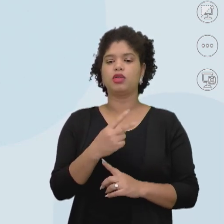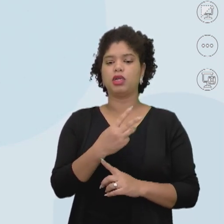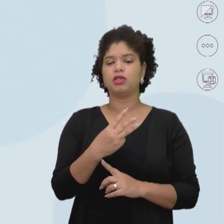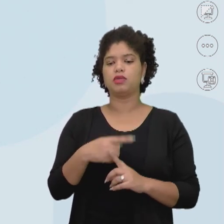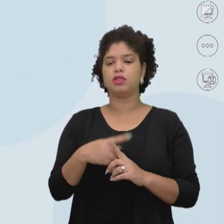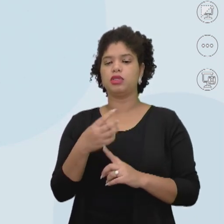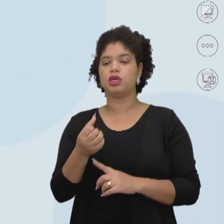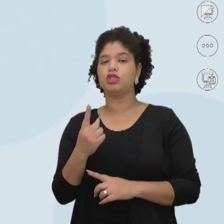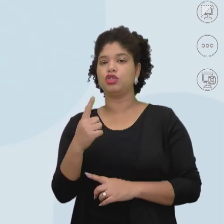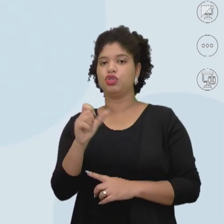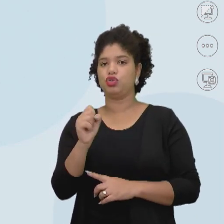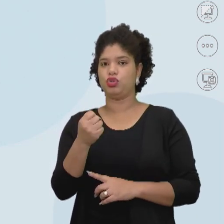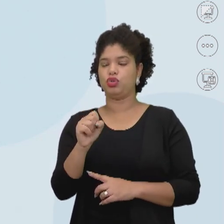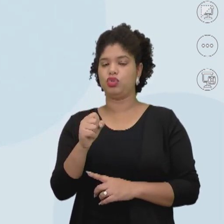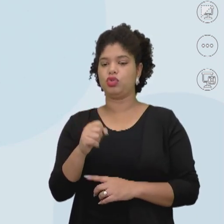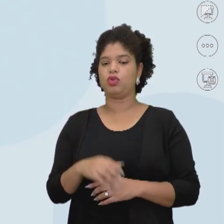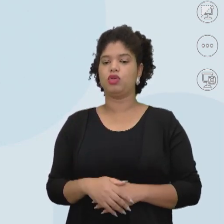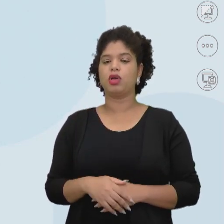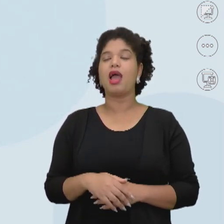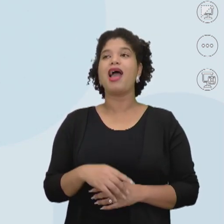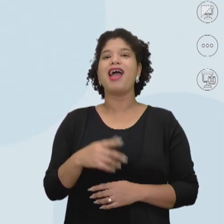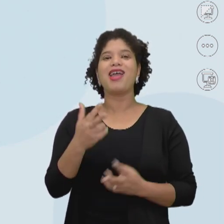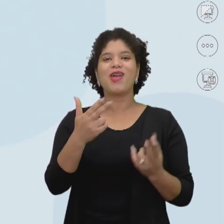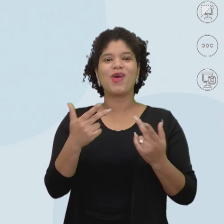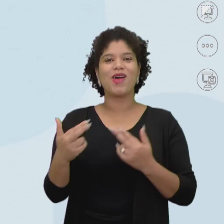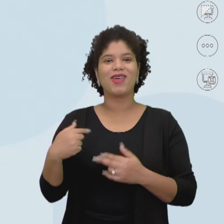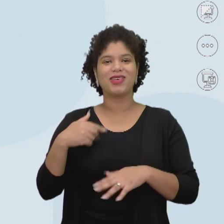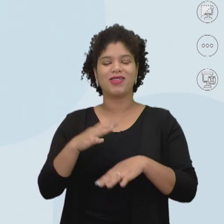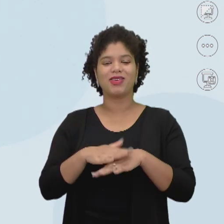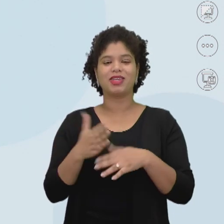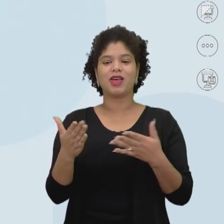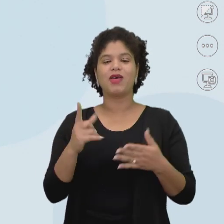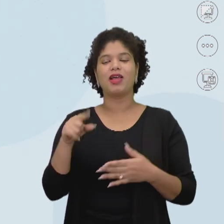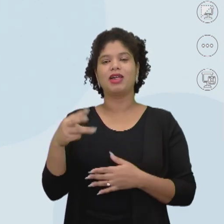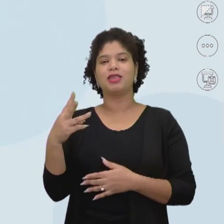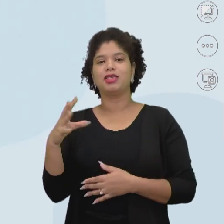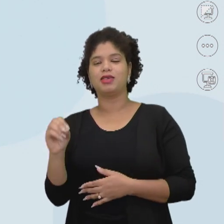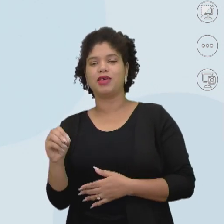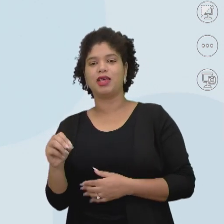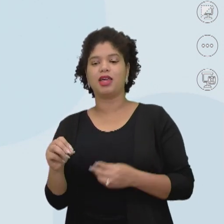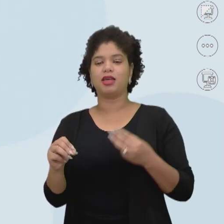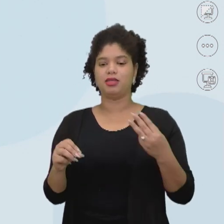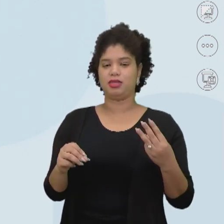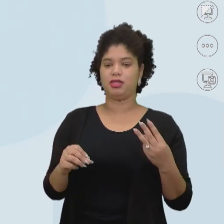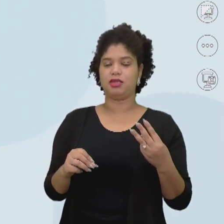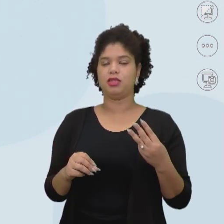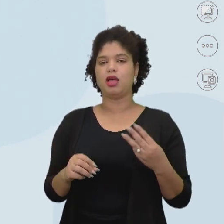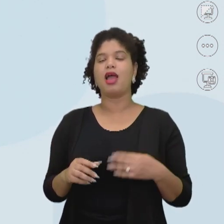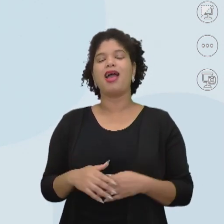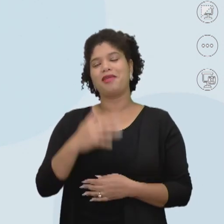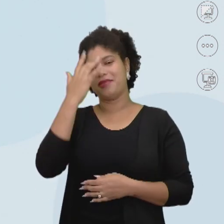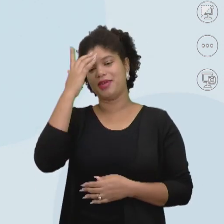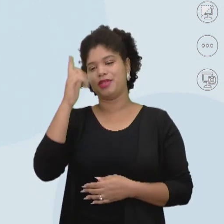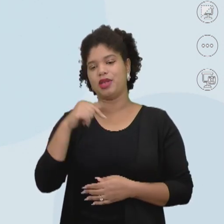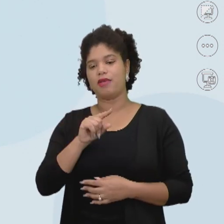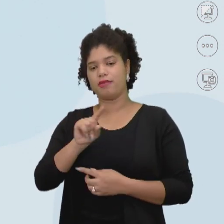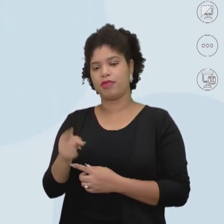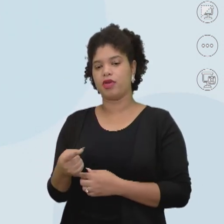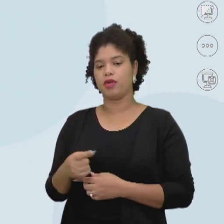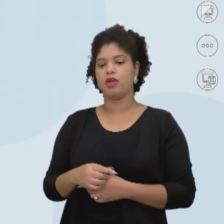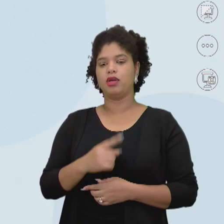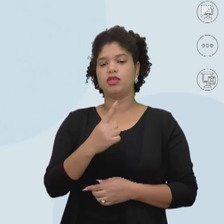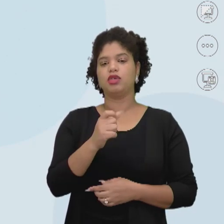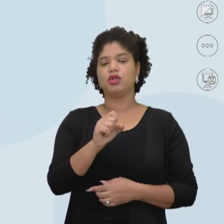6, 18. E aí, nossa, era igual o que eu tinha feito, né? Só que agora é 30, lá era 3. Ah, tá muito parecido. Então, 2 casas deu